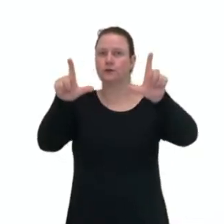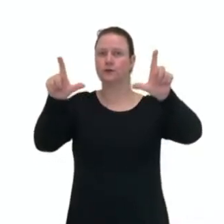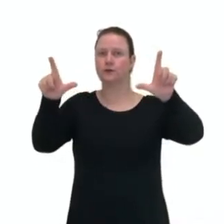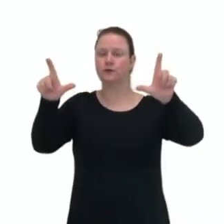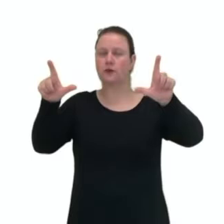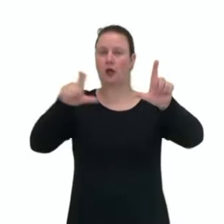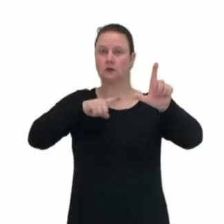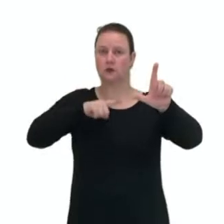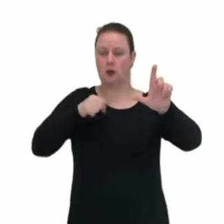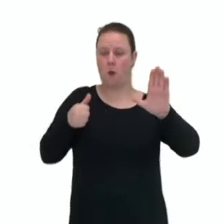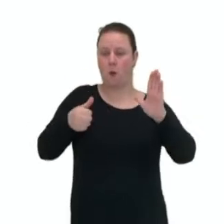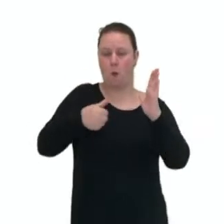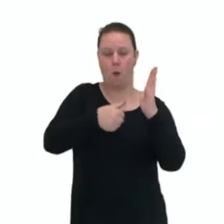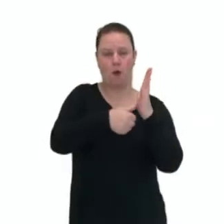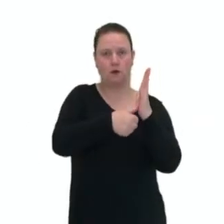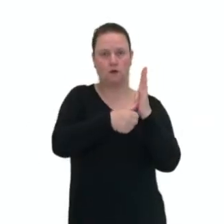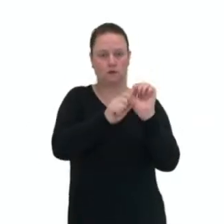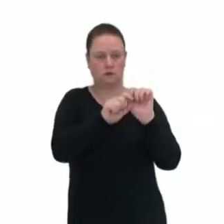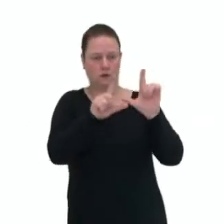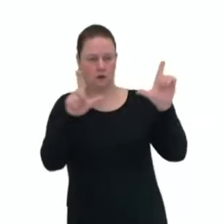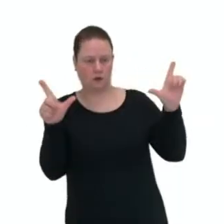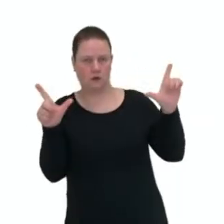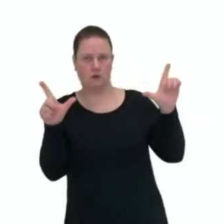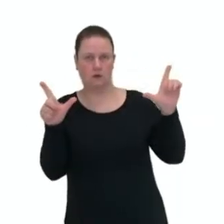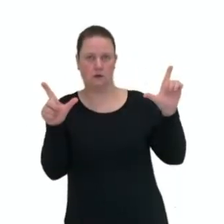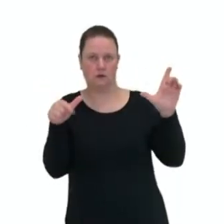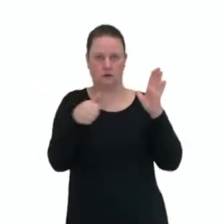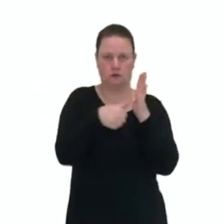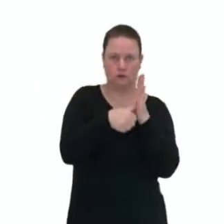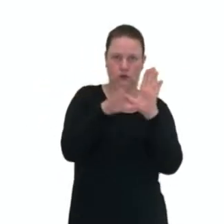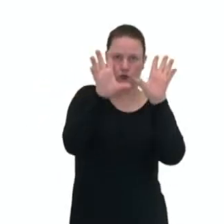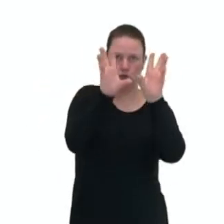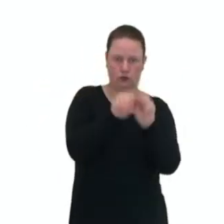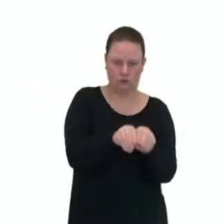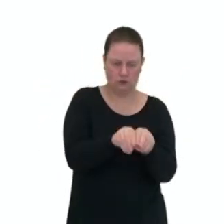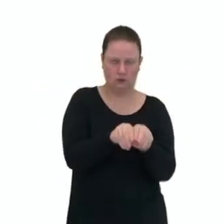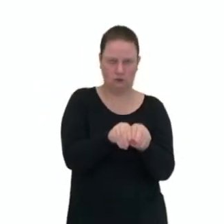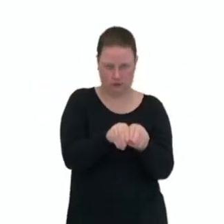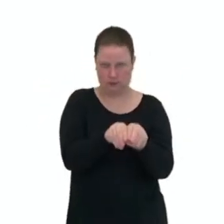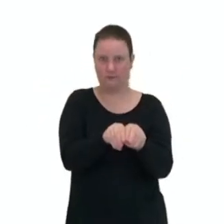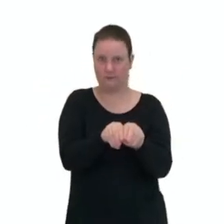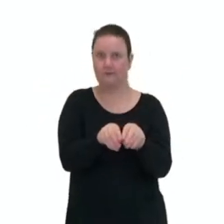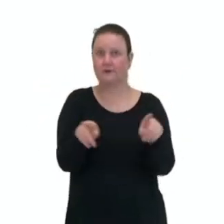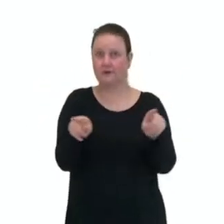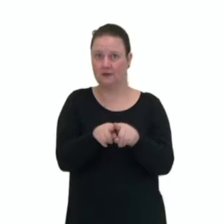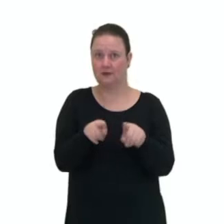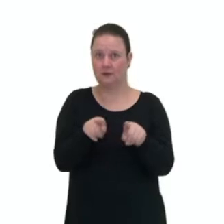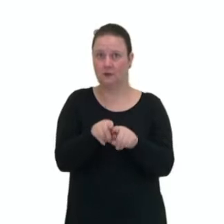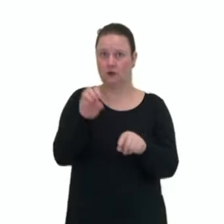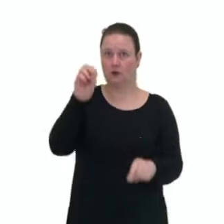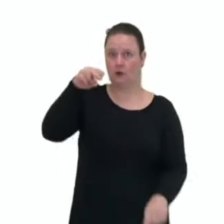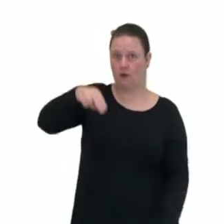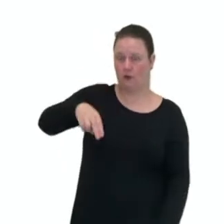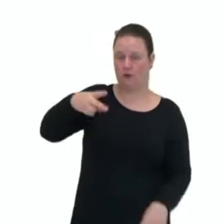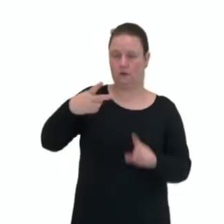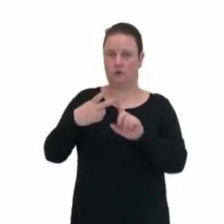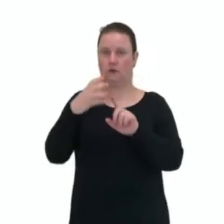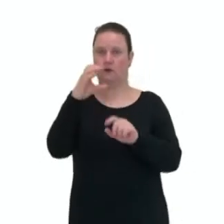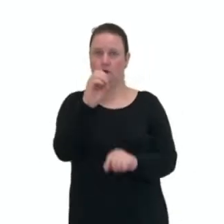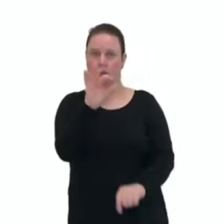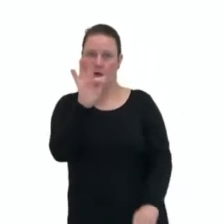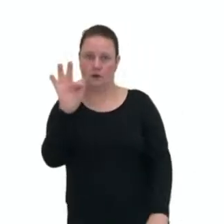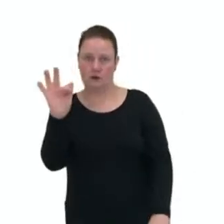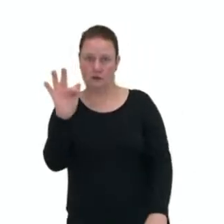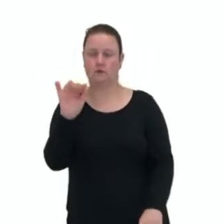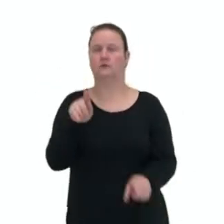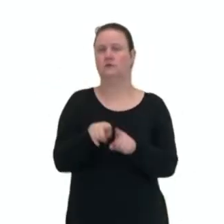têm um botão de ligar, liga e desliga, ou em inglês, né? On, off. A partir do